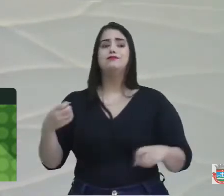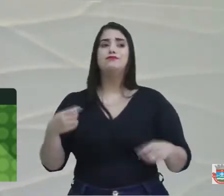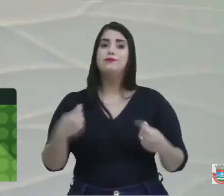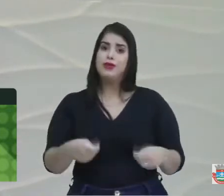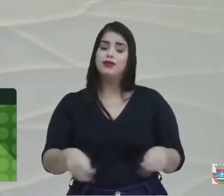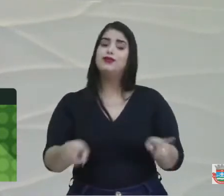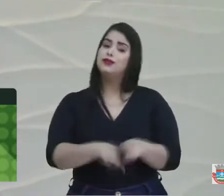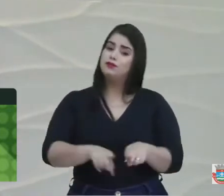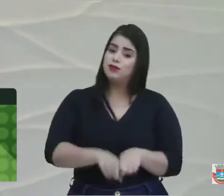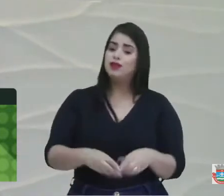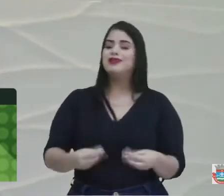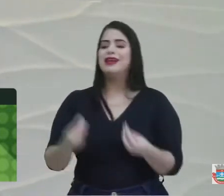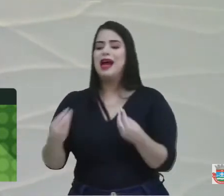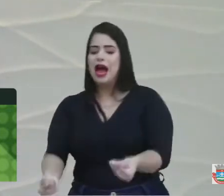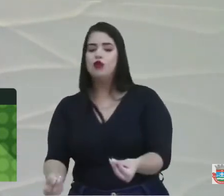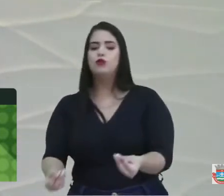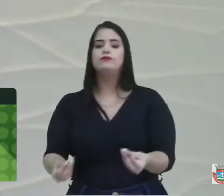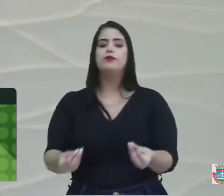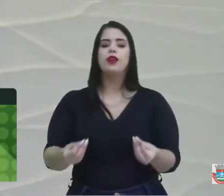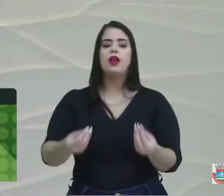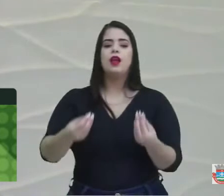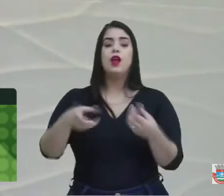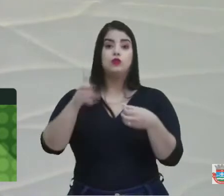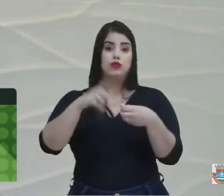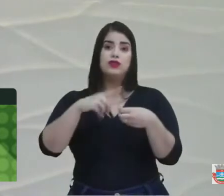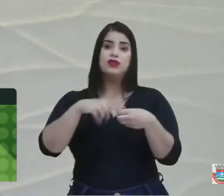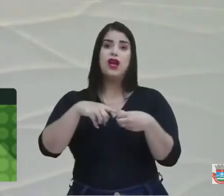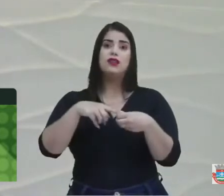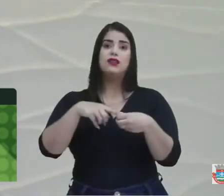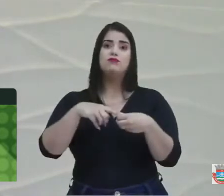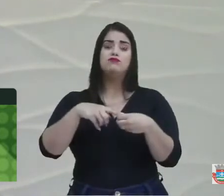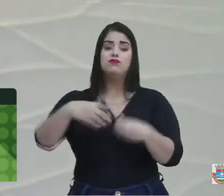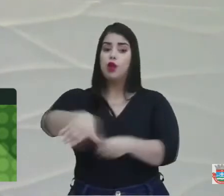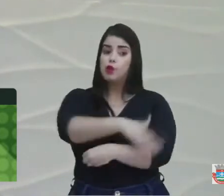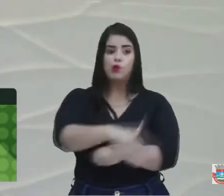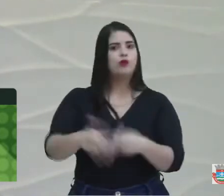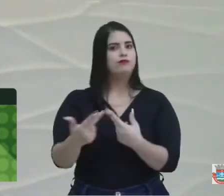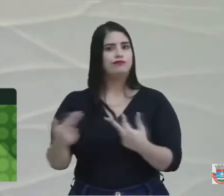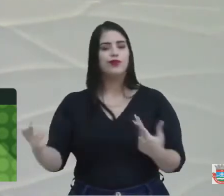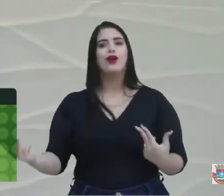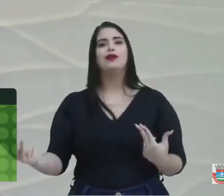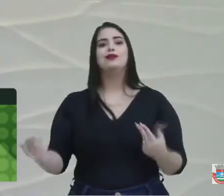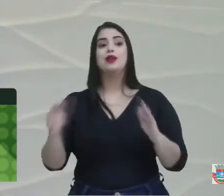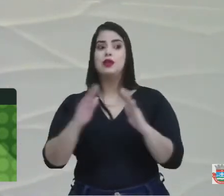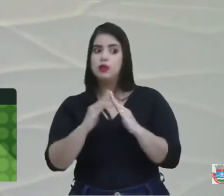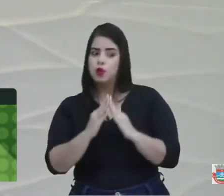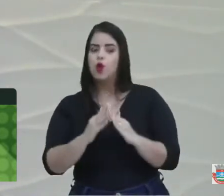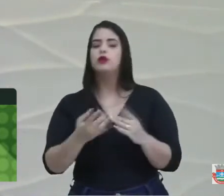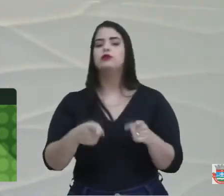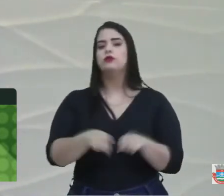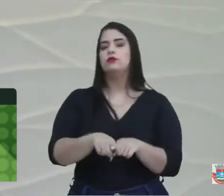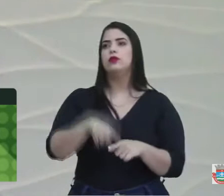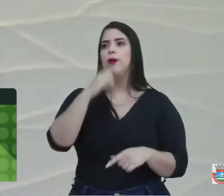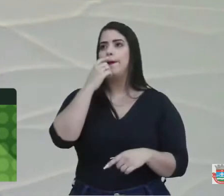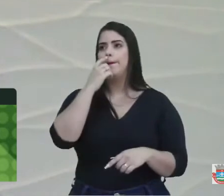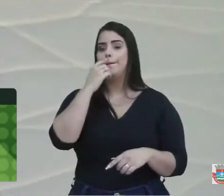sede do município, que a Compesa, que é a obrigação da Compesa de fazer o abastecimento, não faz esse abastecimento, não tem água encanada